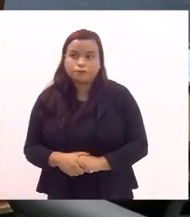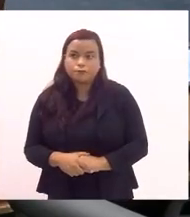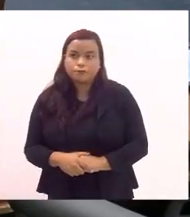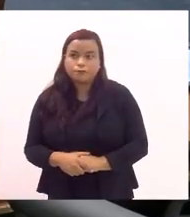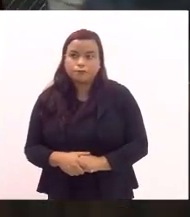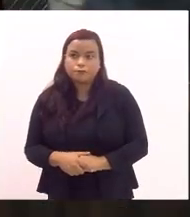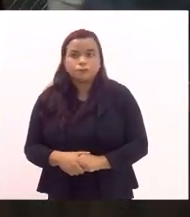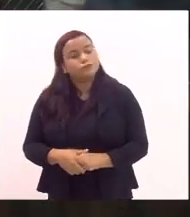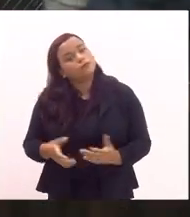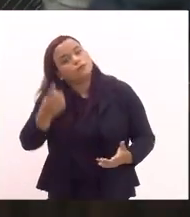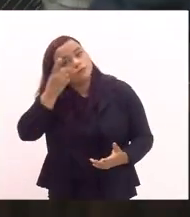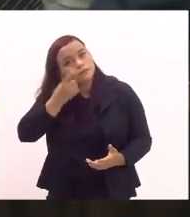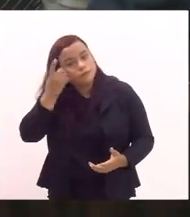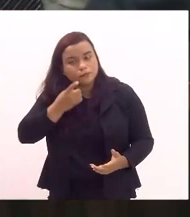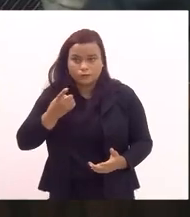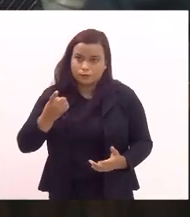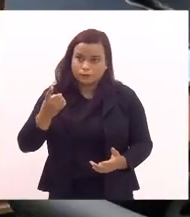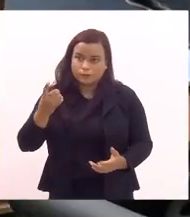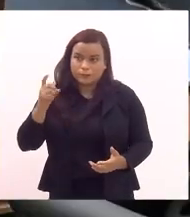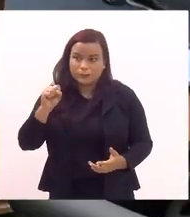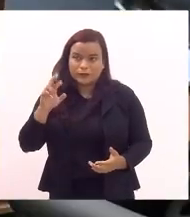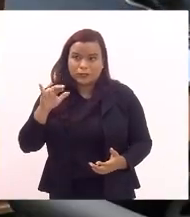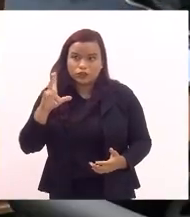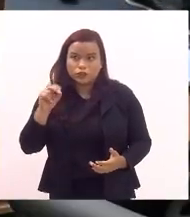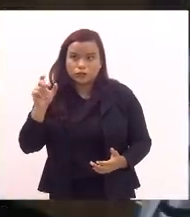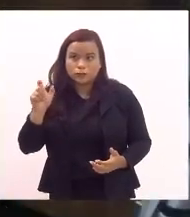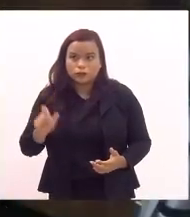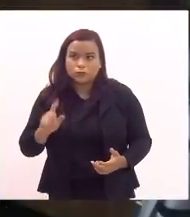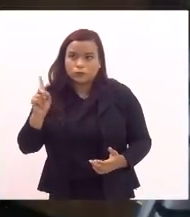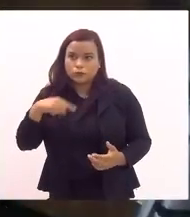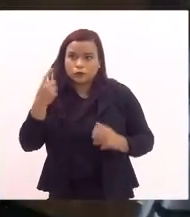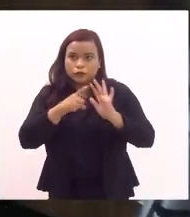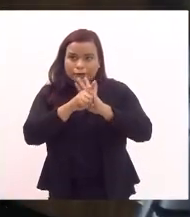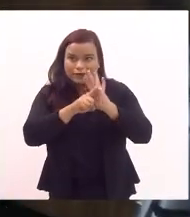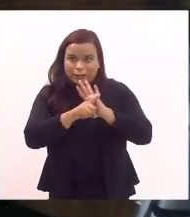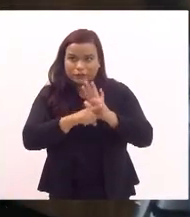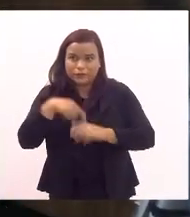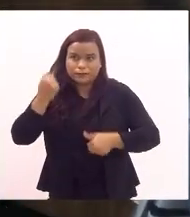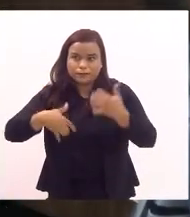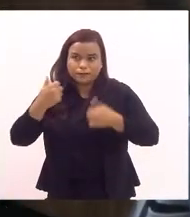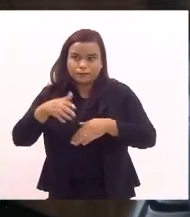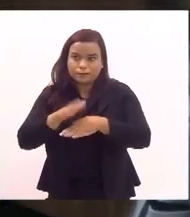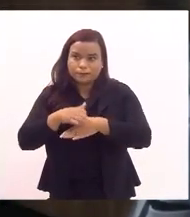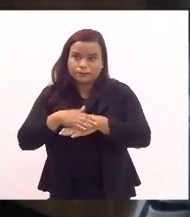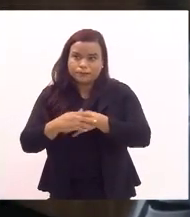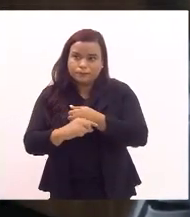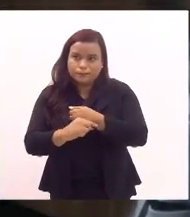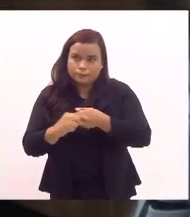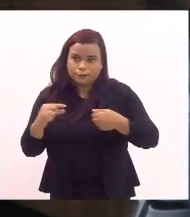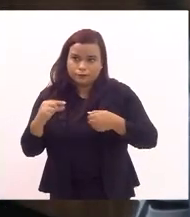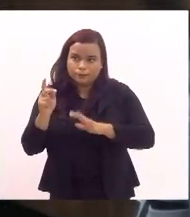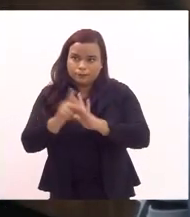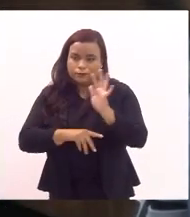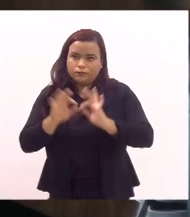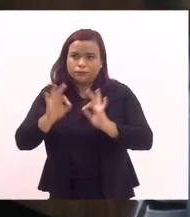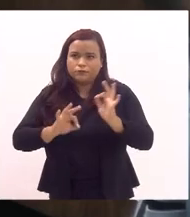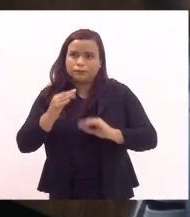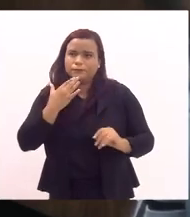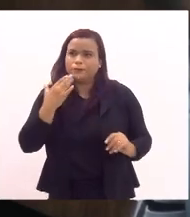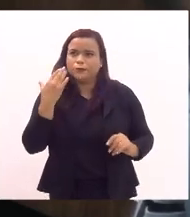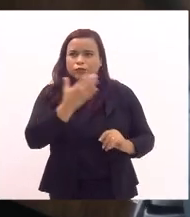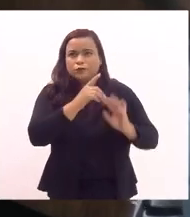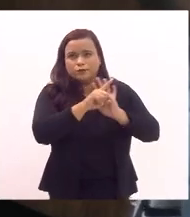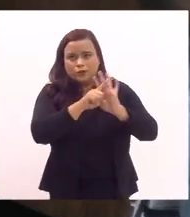o deputado Dr Sérgio a gente verifica pelas palavras da autora do projeto que será pedido a